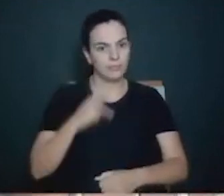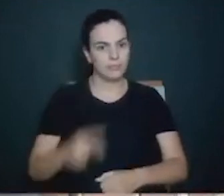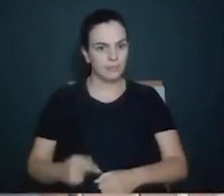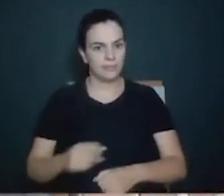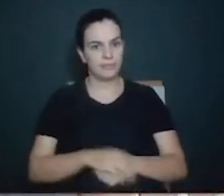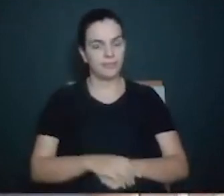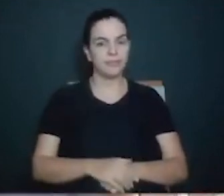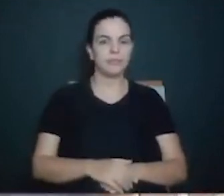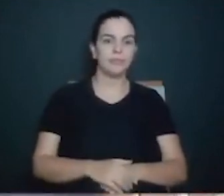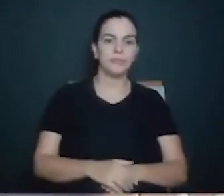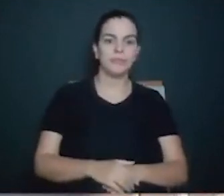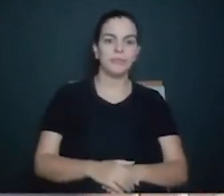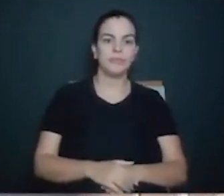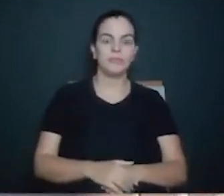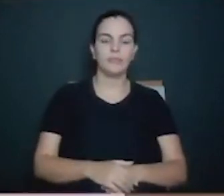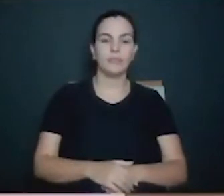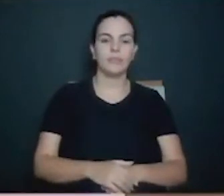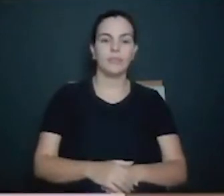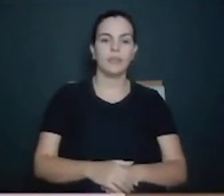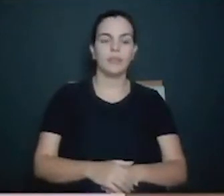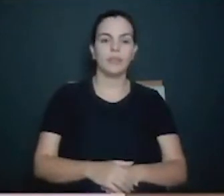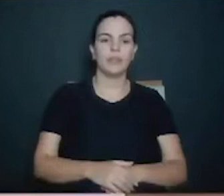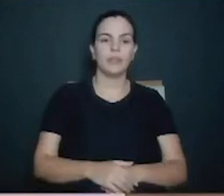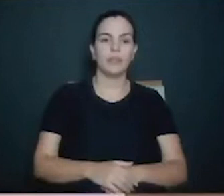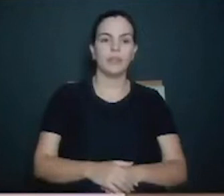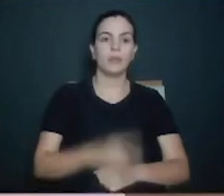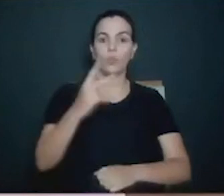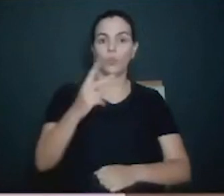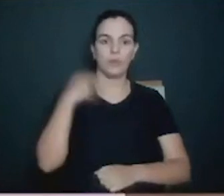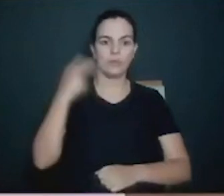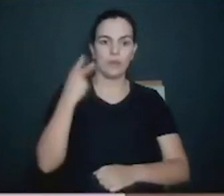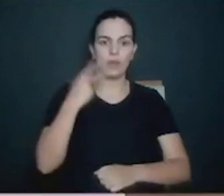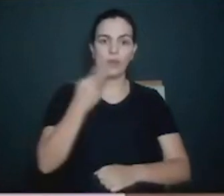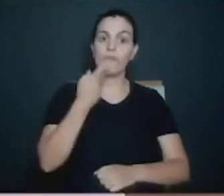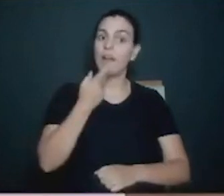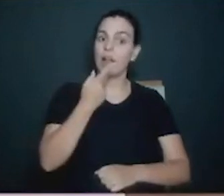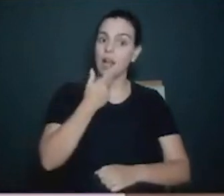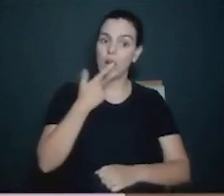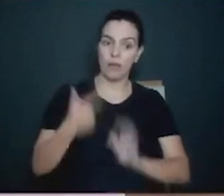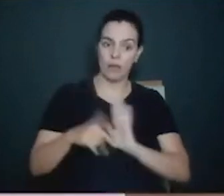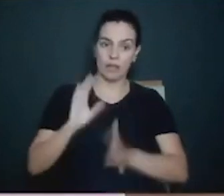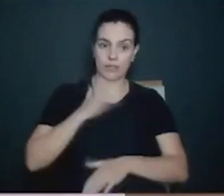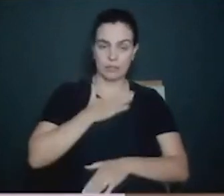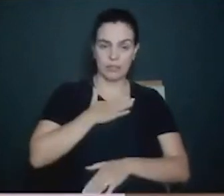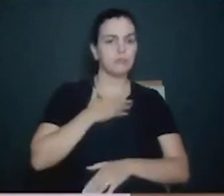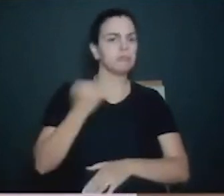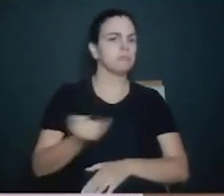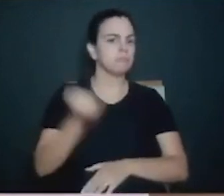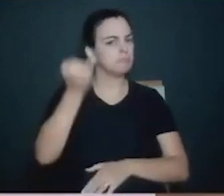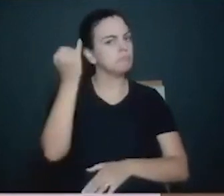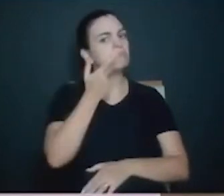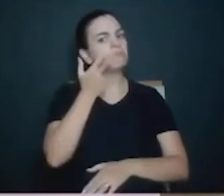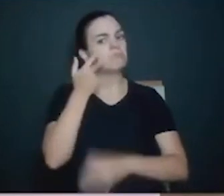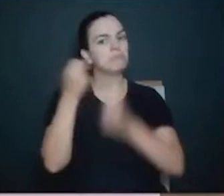sessão. Bom, eu acho que os dois vereadores que me antecederam aqui, foi muito importante a explanação sobre a questão da saúde